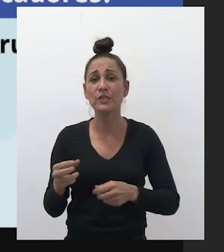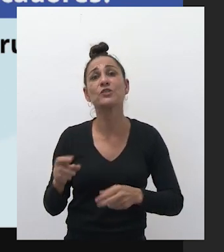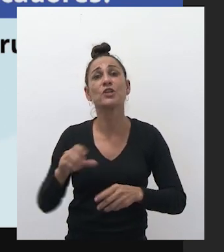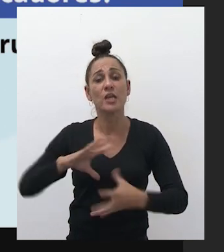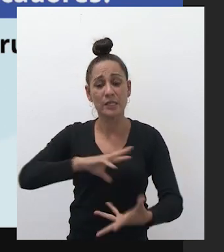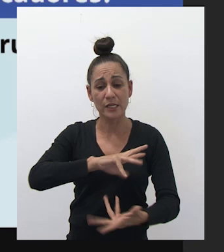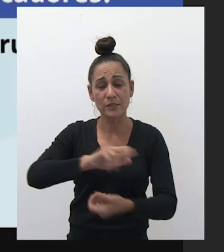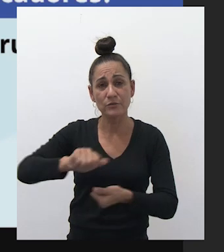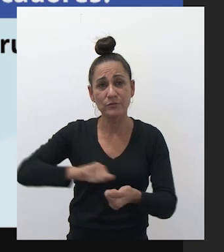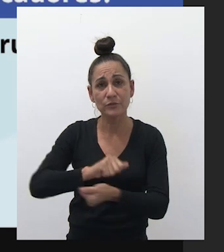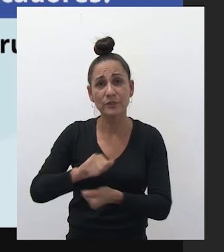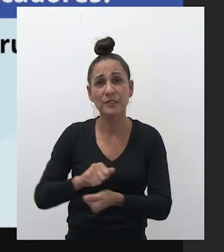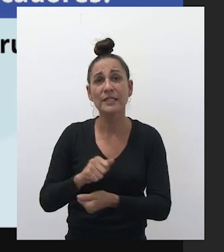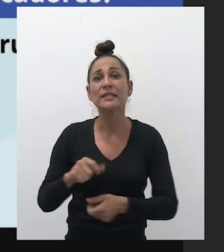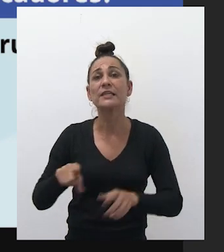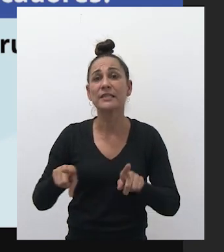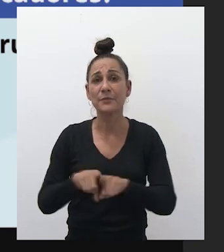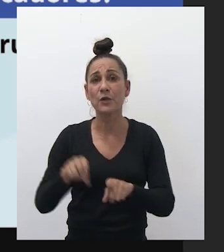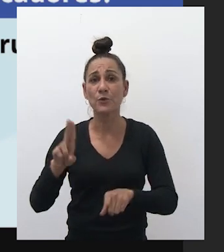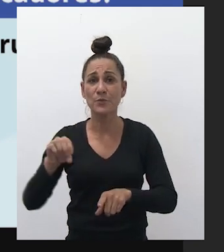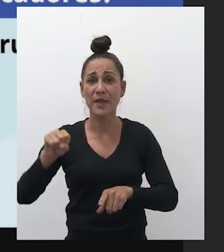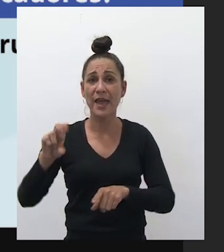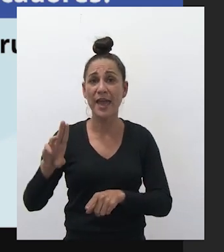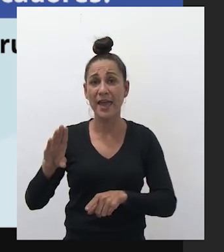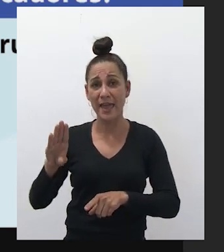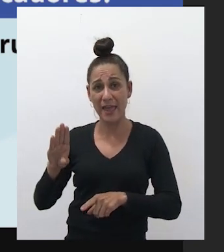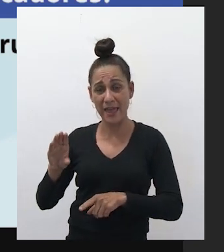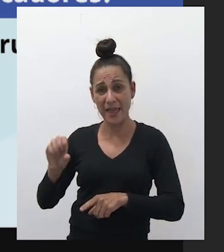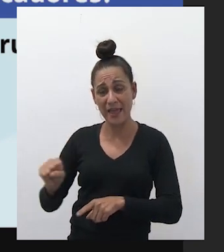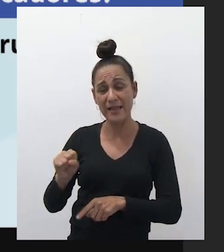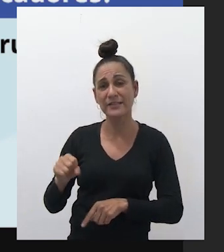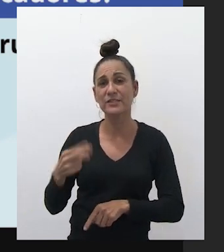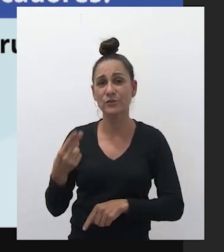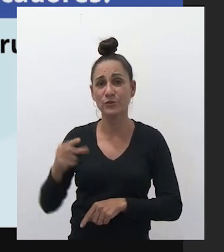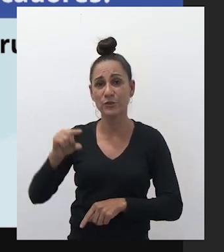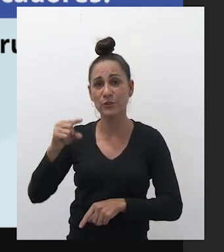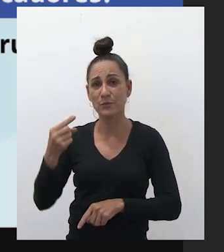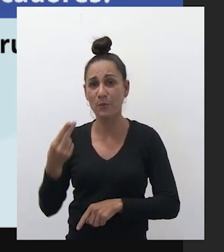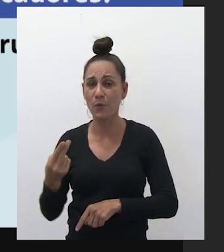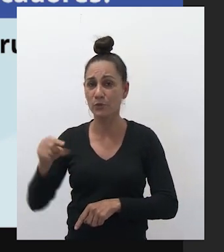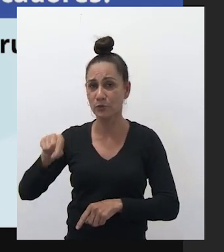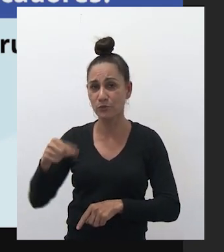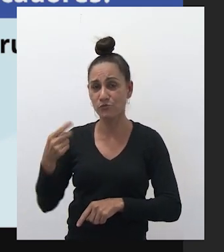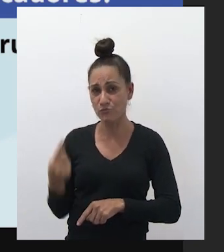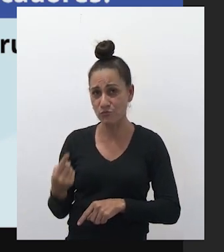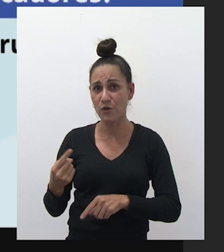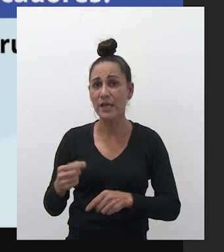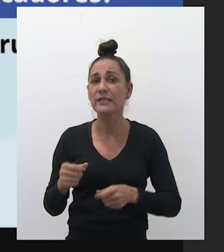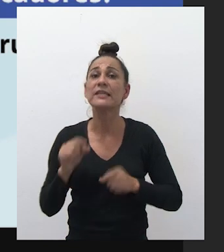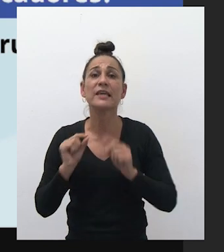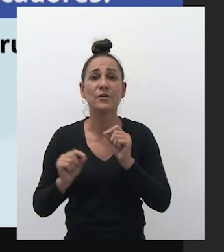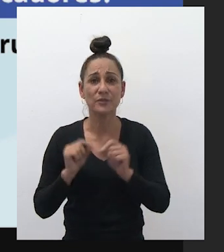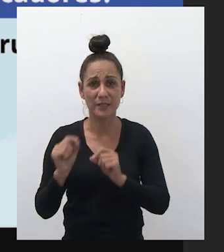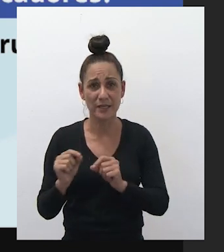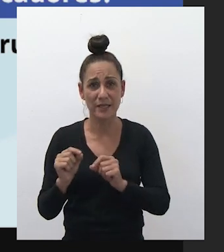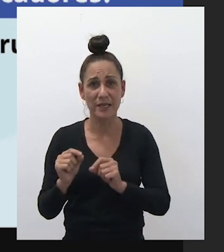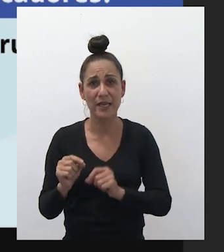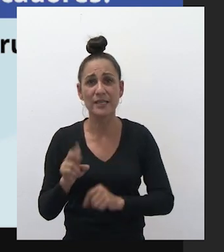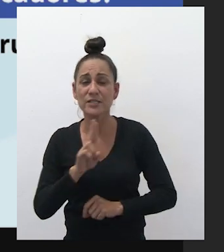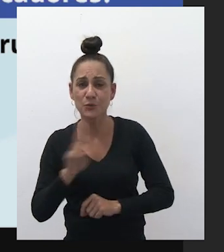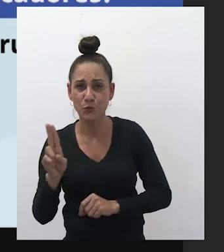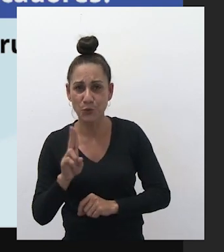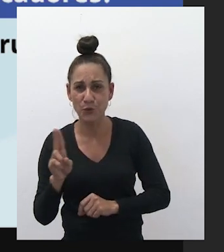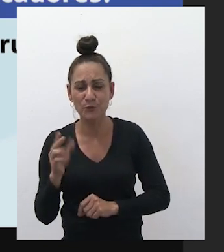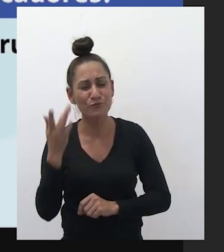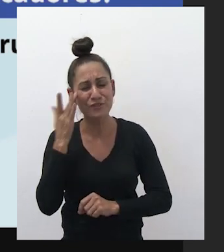ODS 16.1, que trata da justiça e da segurança. Então vejam que quando a gente... Esse nome, não